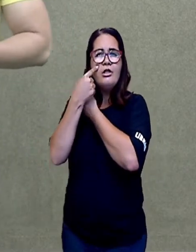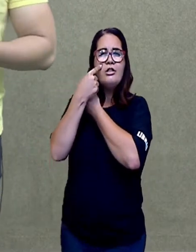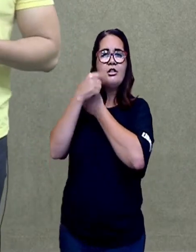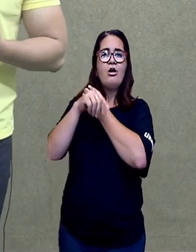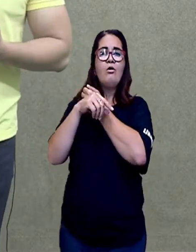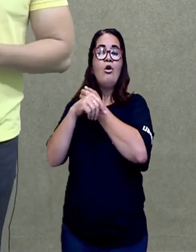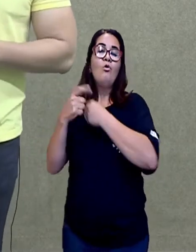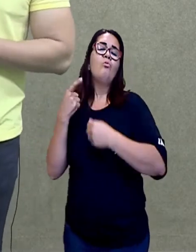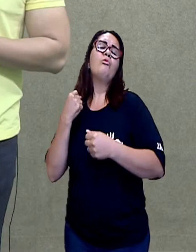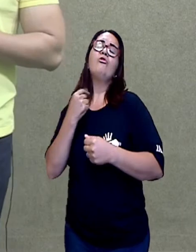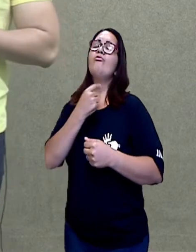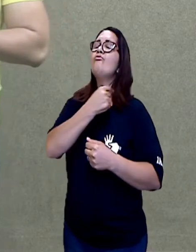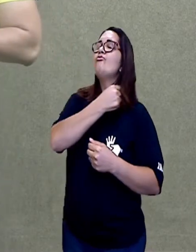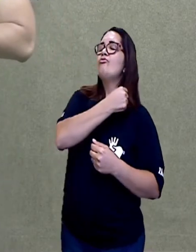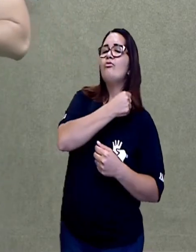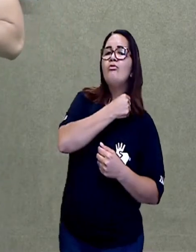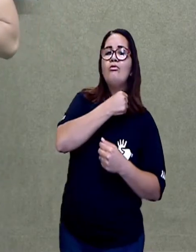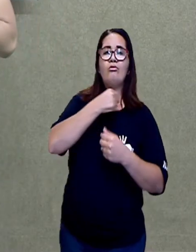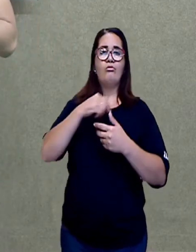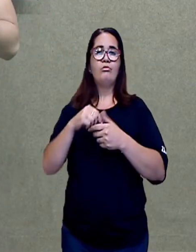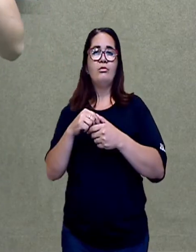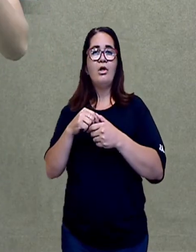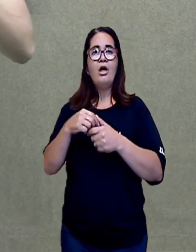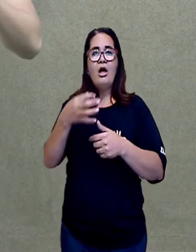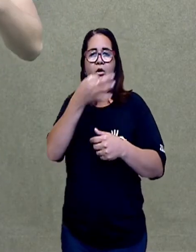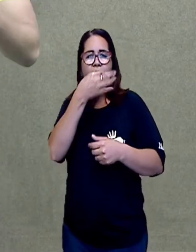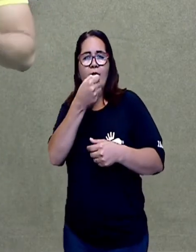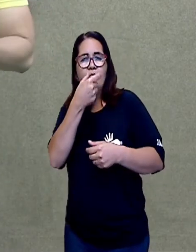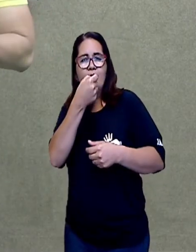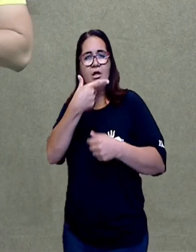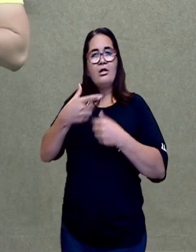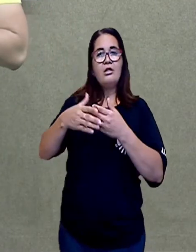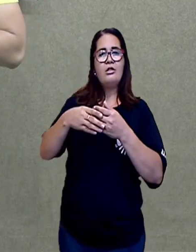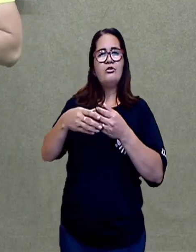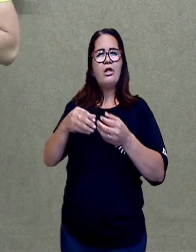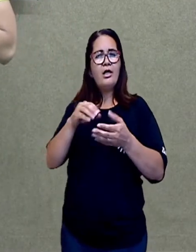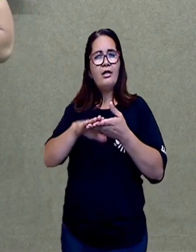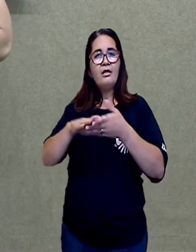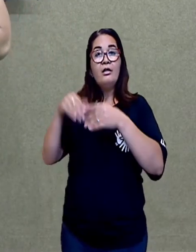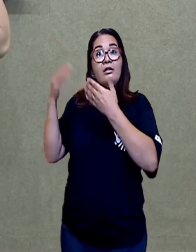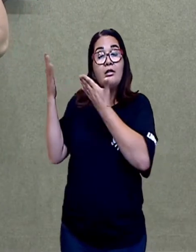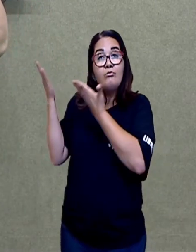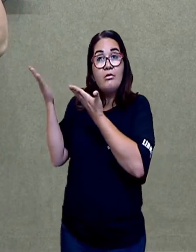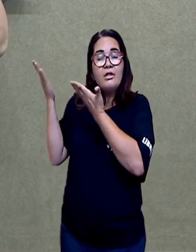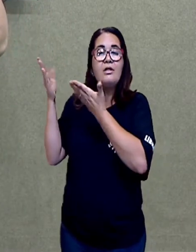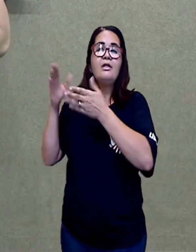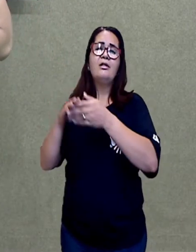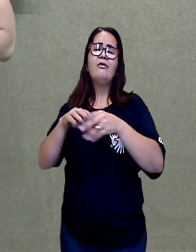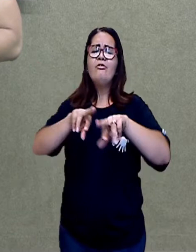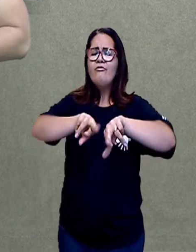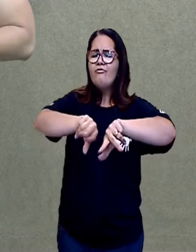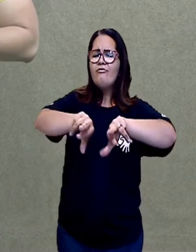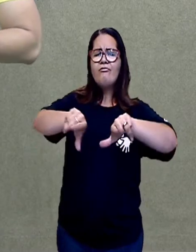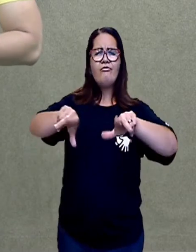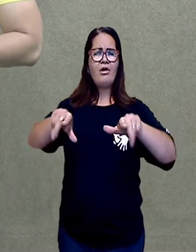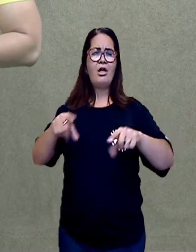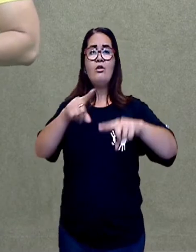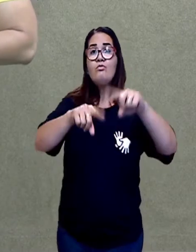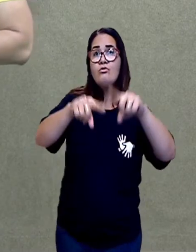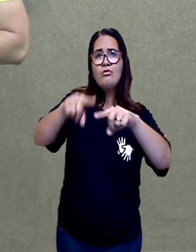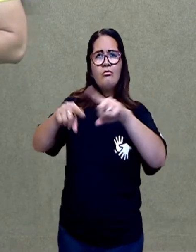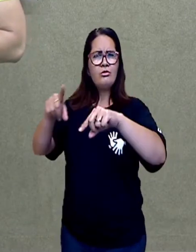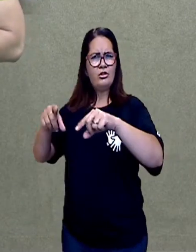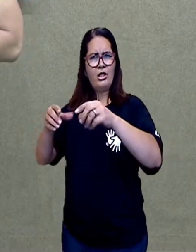perfume, xarope, né? A próprio litro de água, as jarras, que também são medidas de capacidade. Então nós verificamos